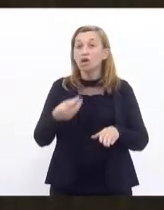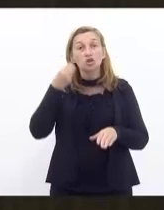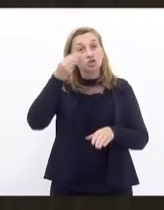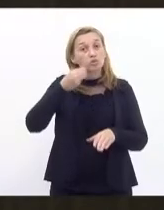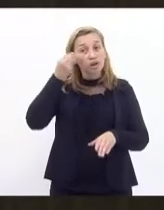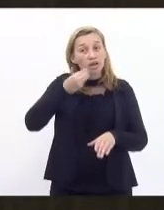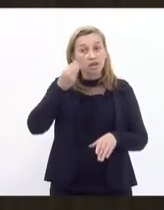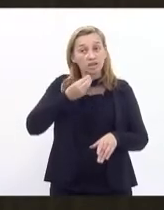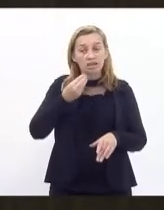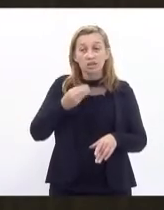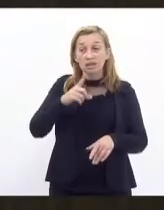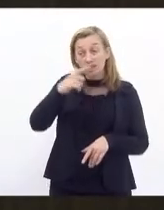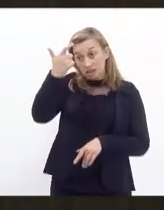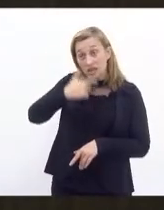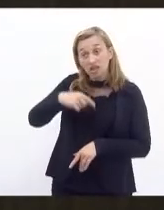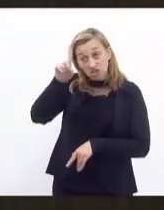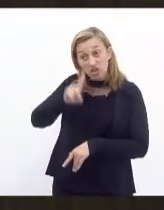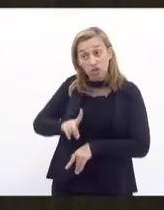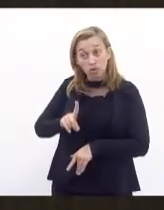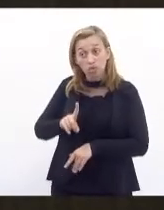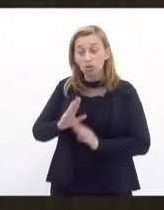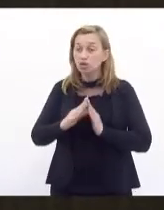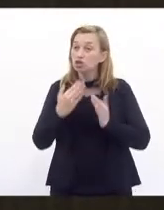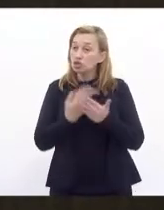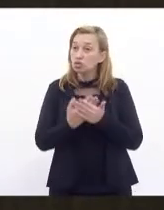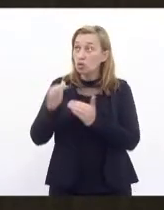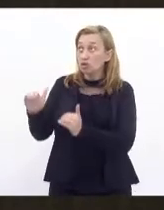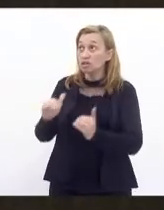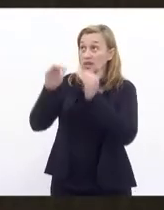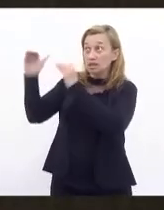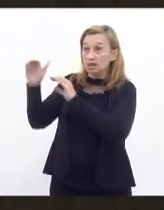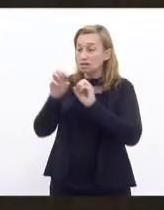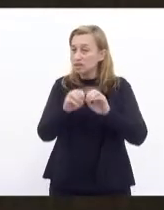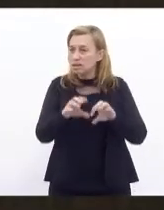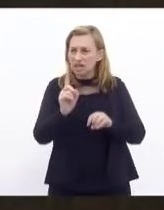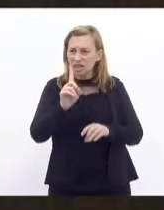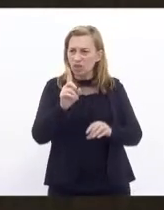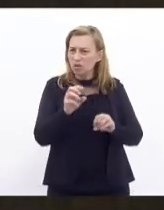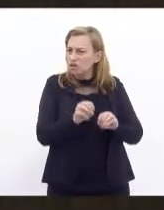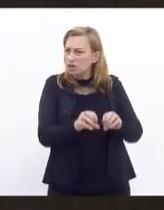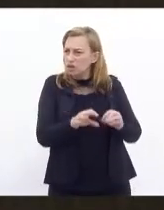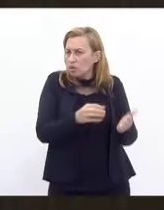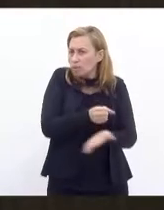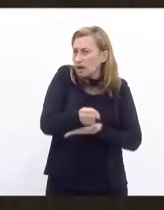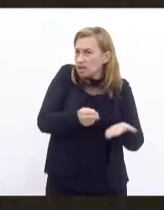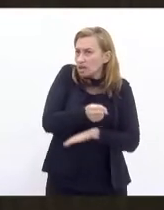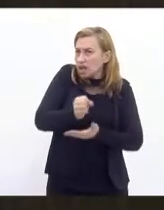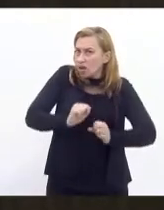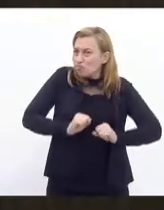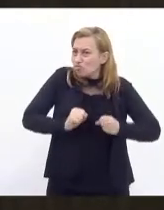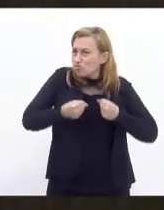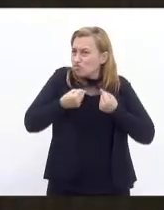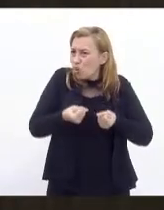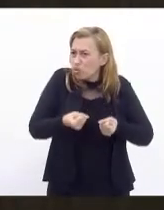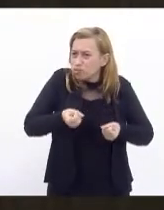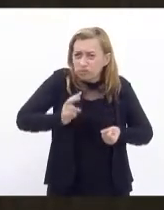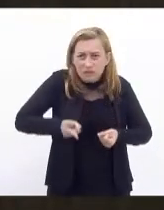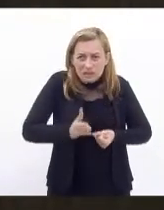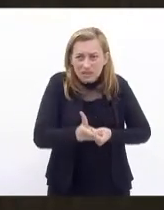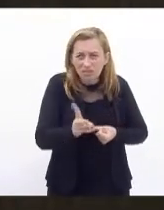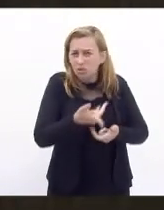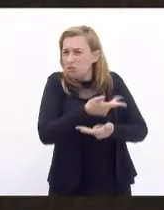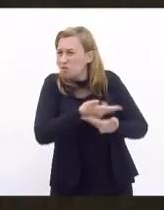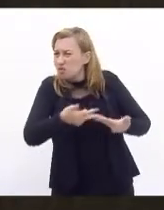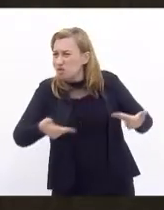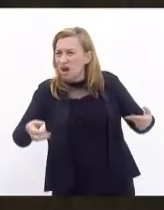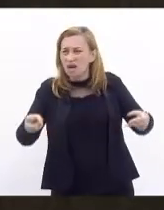de dirigir escola. Eu dirigi escola de ensino superior, não de educação básica. É uma dedicação permanente. São vários